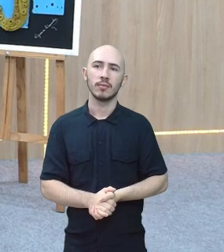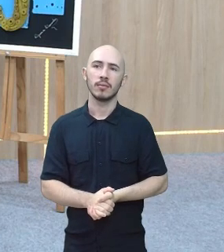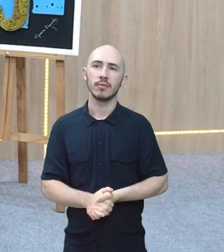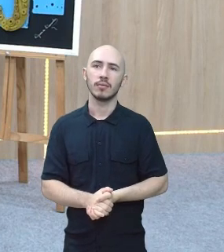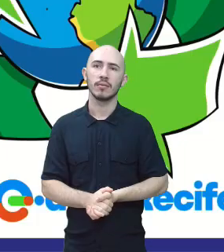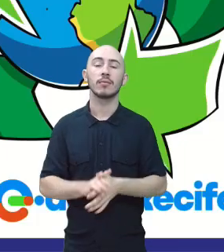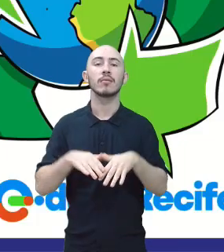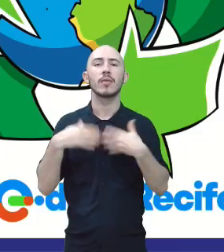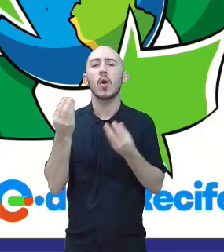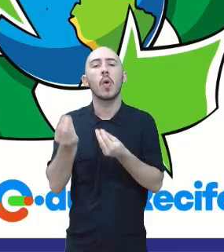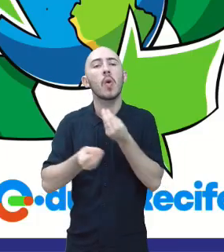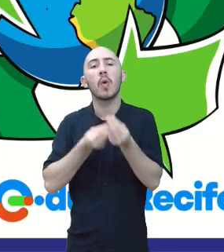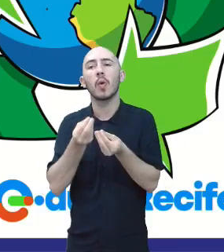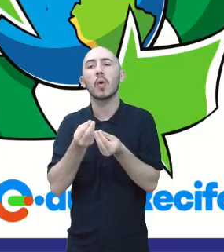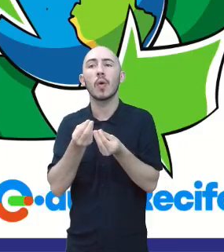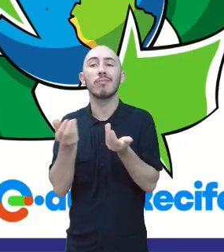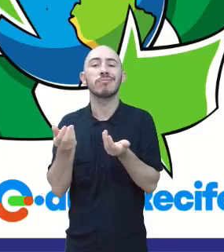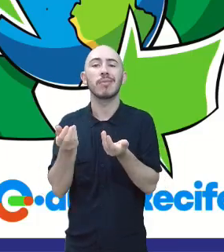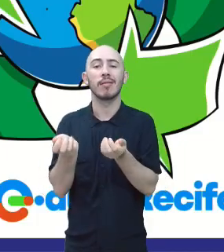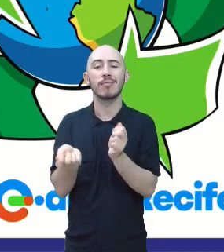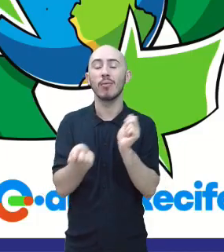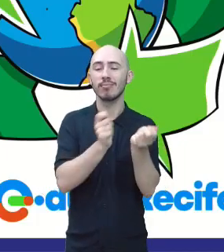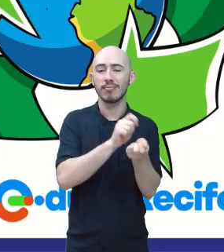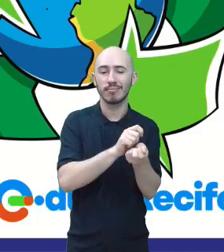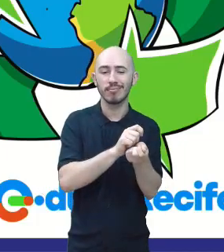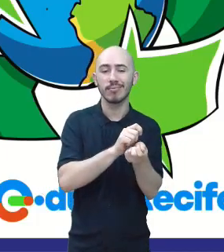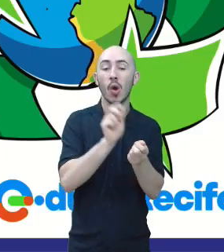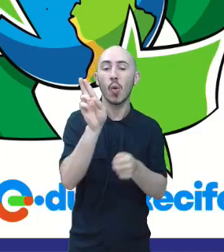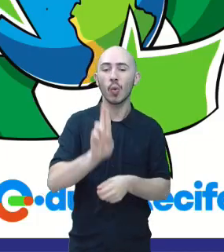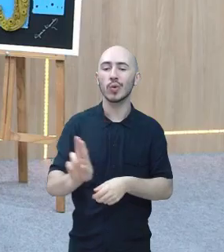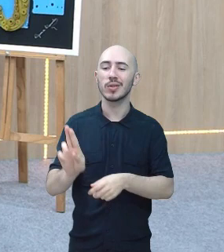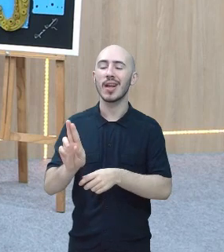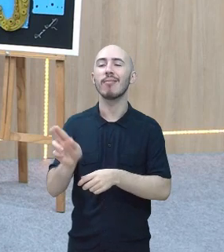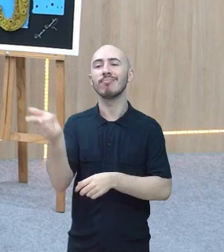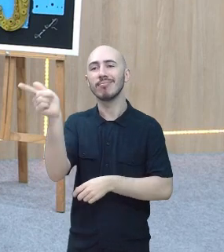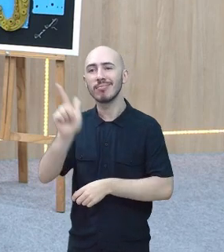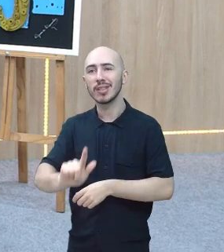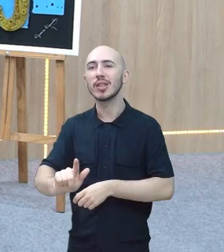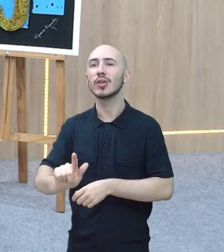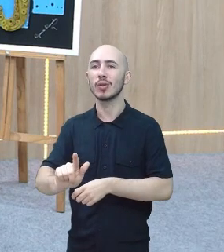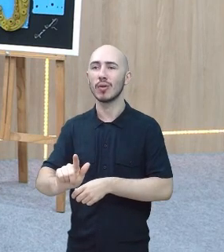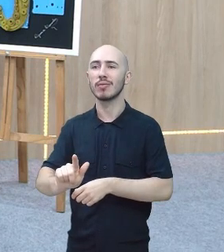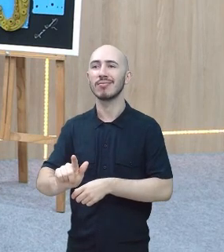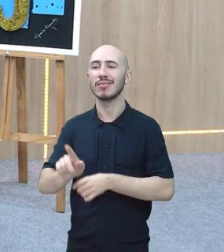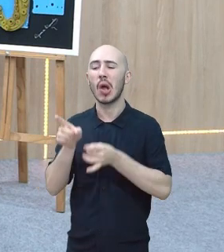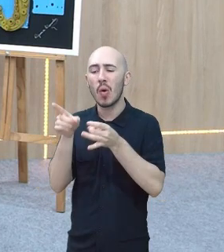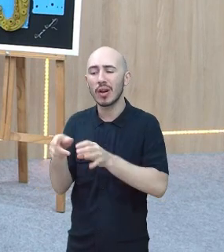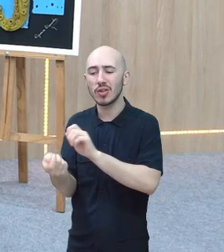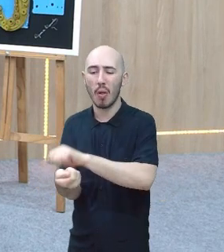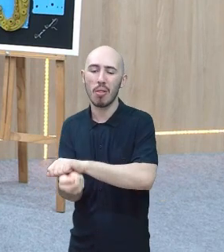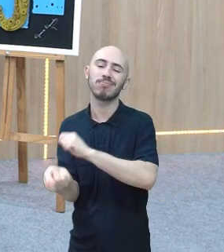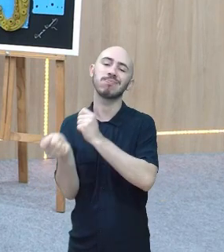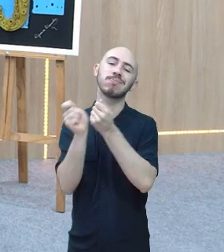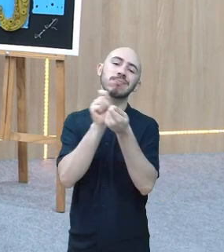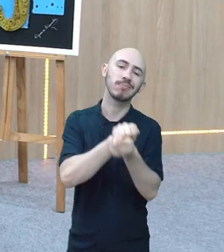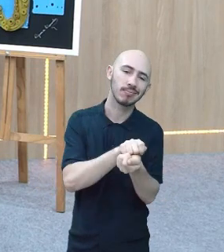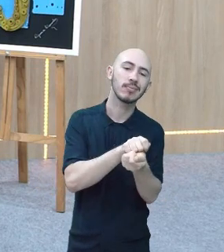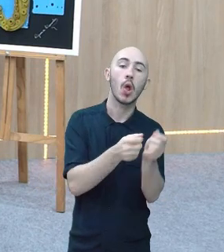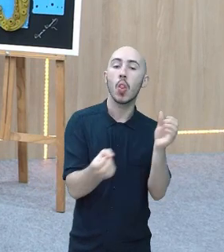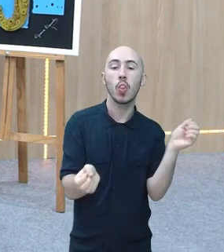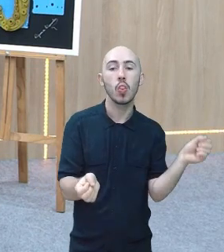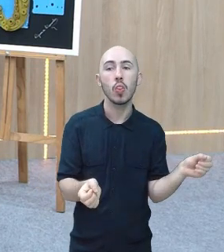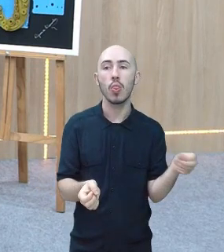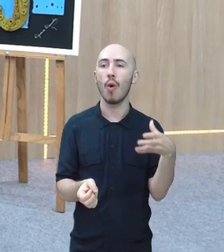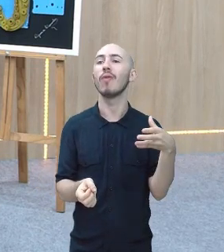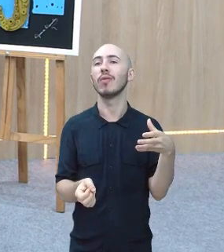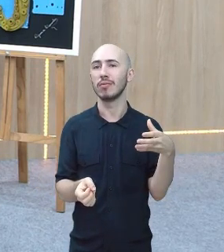Reciclar, transforme em algo novo, né? Reutilizar, reciclar, está muito interligado, né? A gente transformar, dá uma